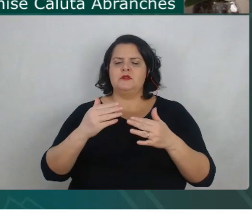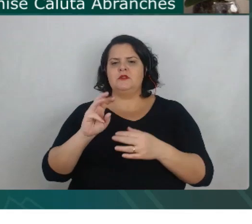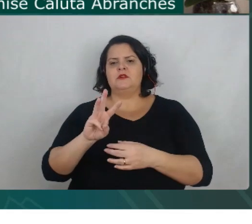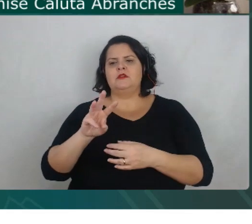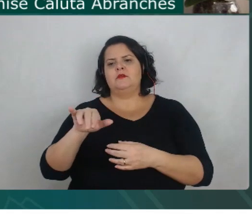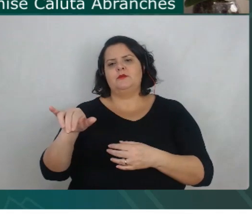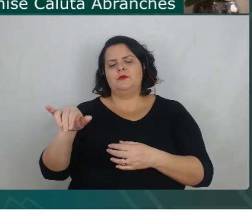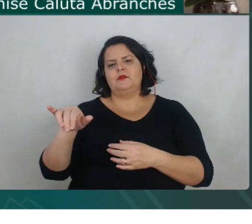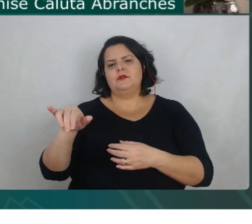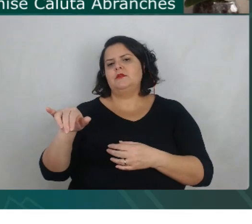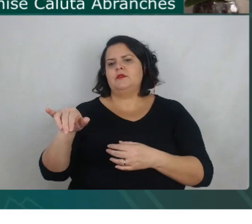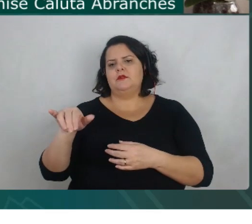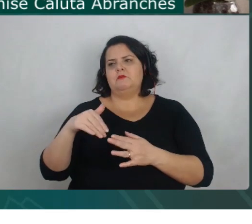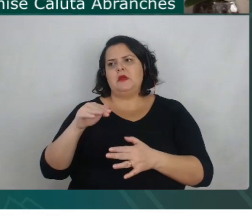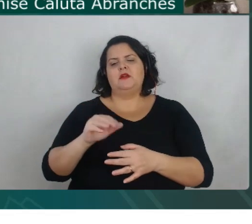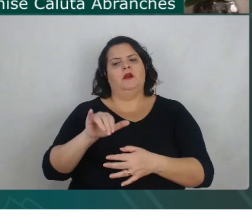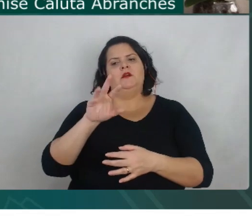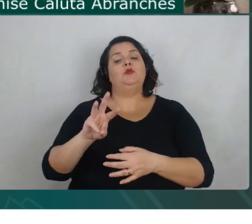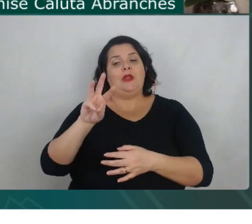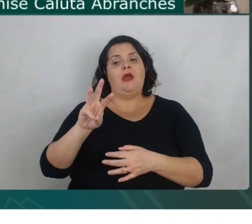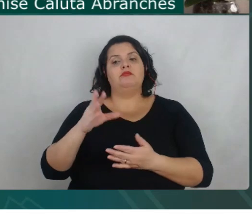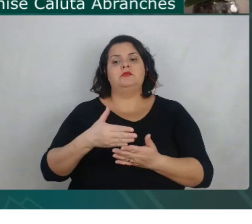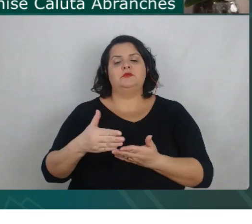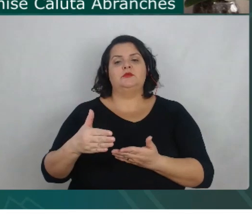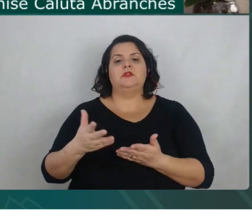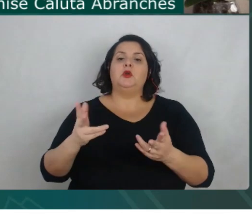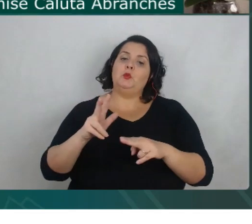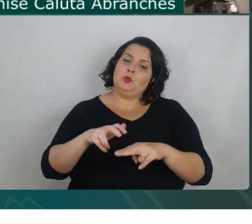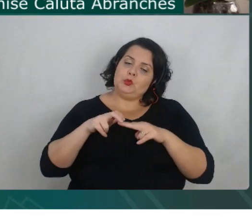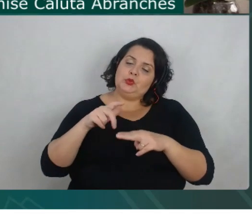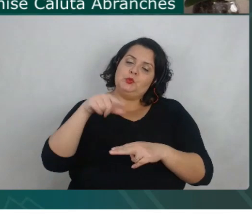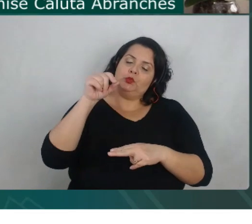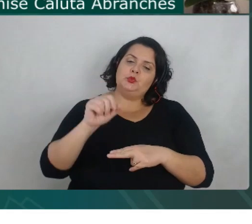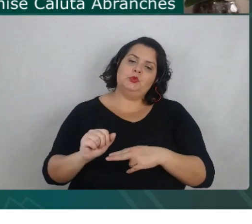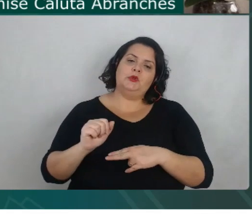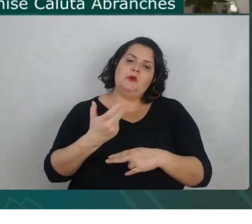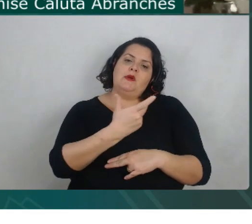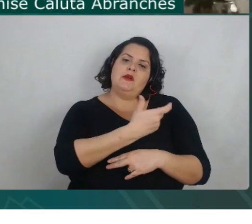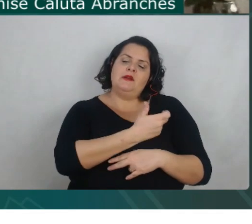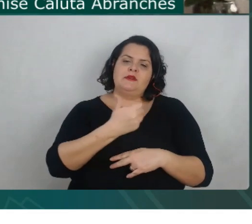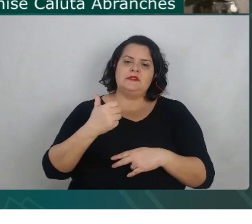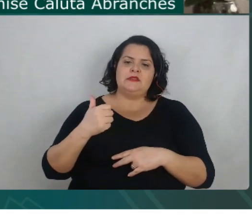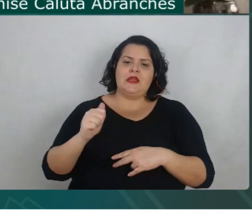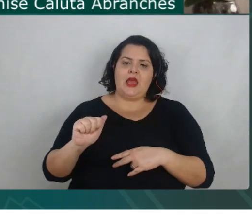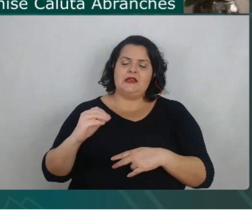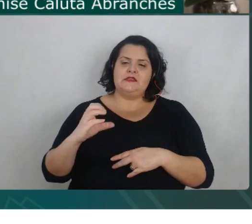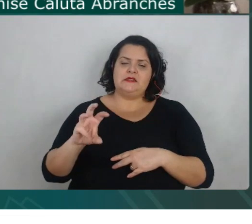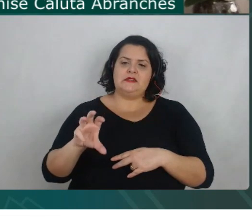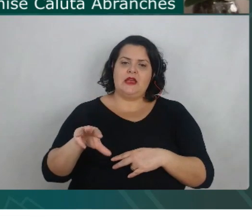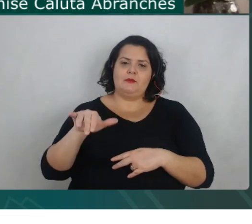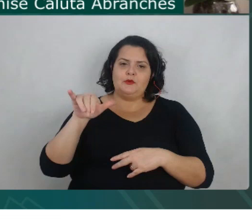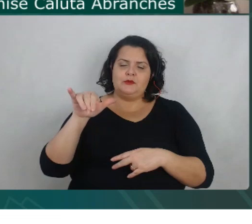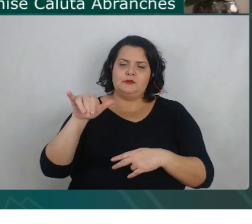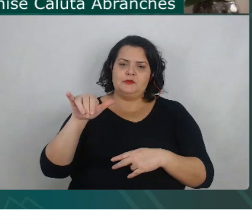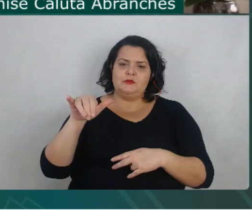mas principalmente do W. Então, eu acho que é uma vacina que pode ser muito benéfica para a população que